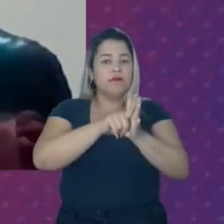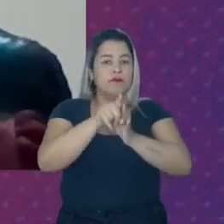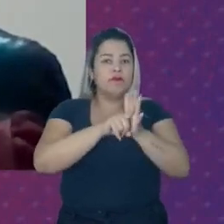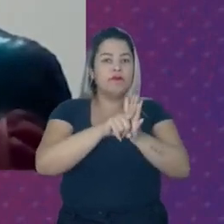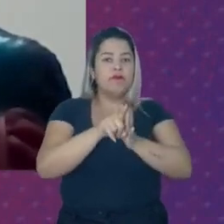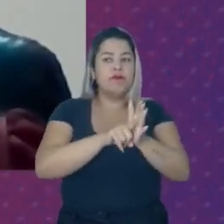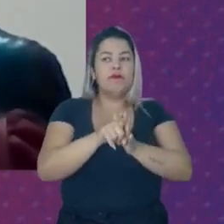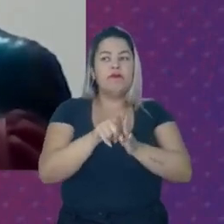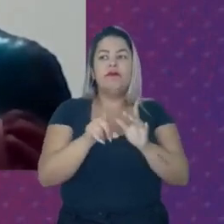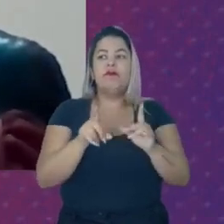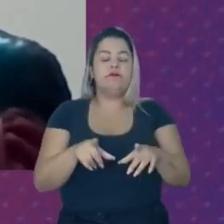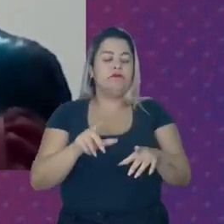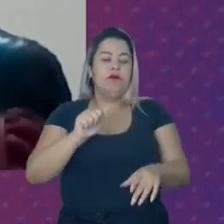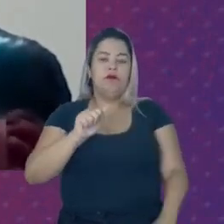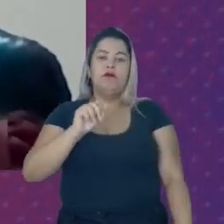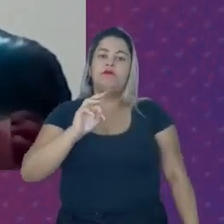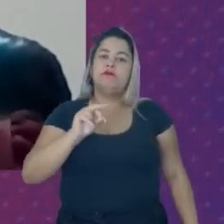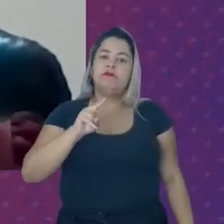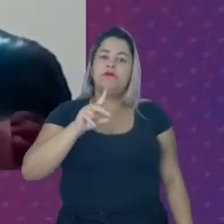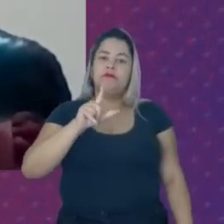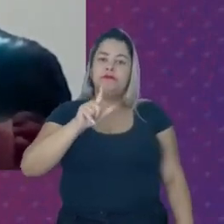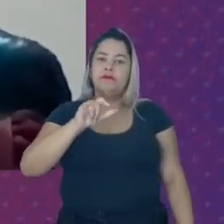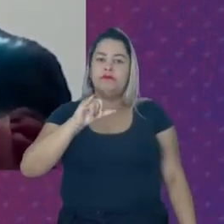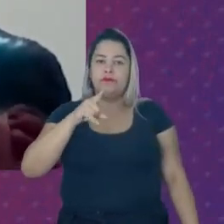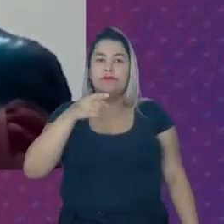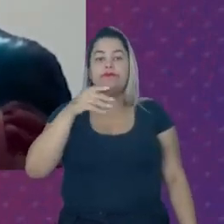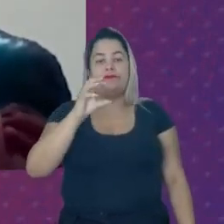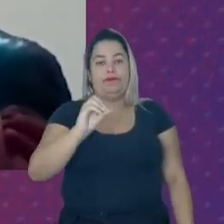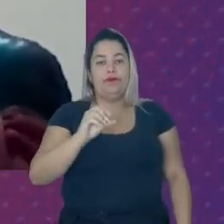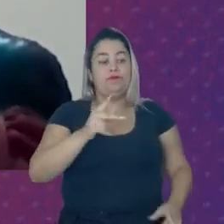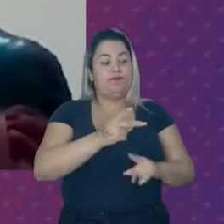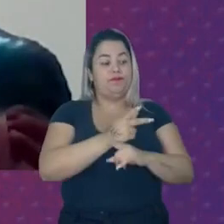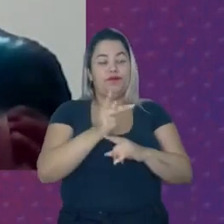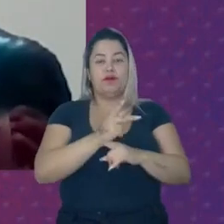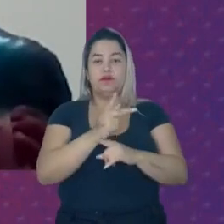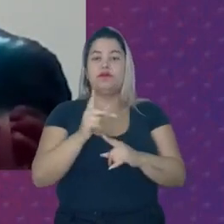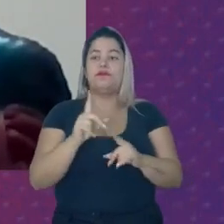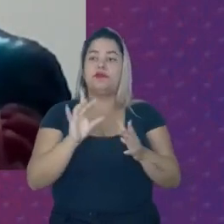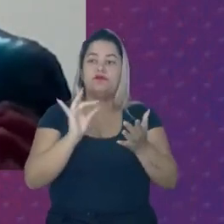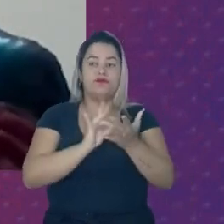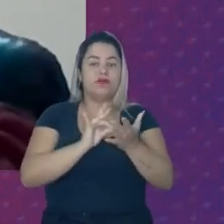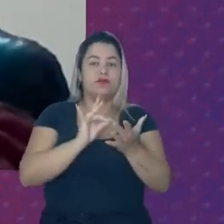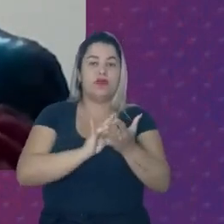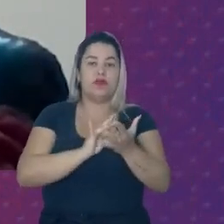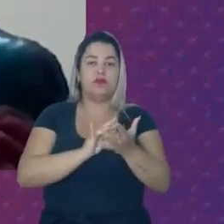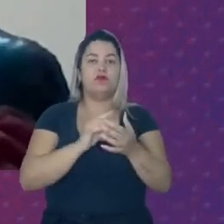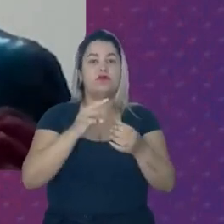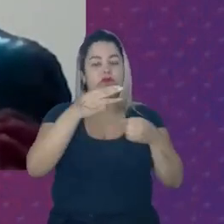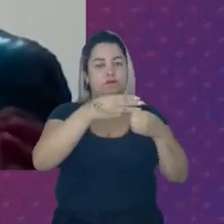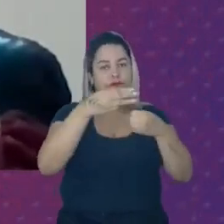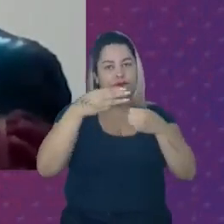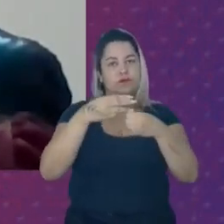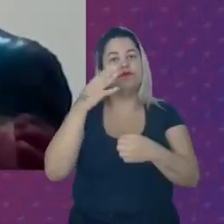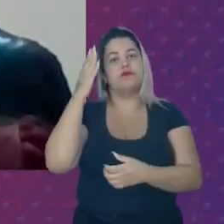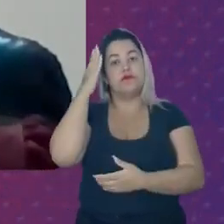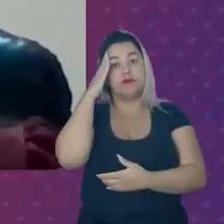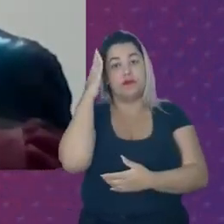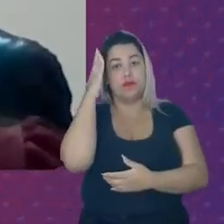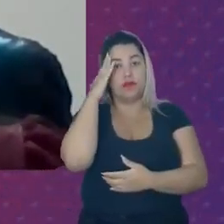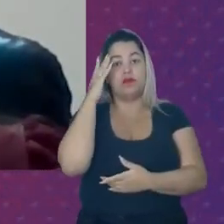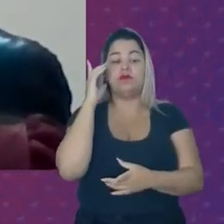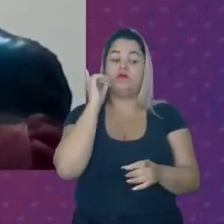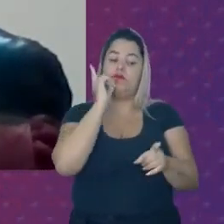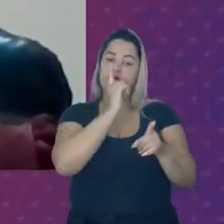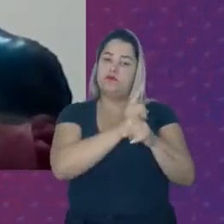disso, uma atualização, fazendo a busca ativa. E essa realidade do meu município, eu sei que acaba indo de encontro